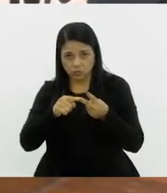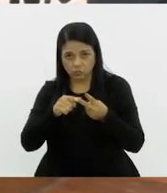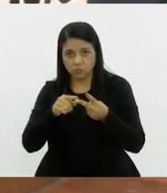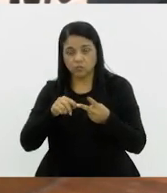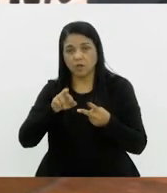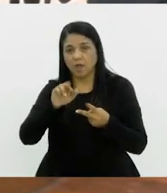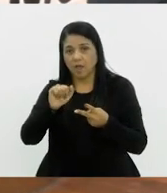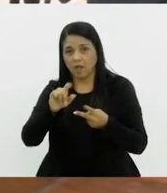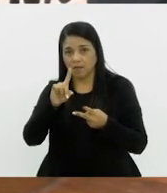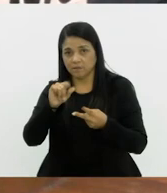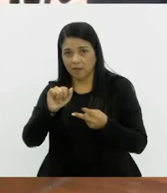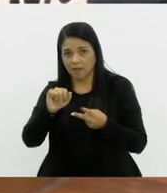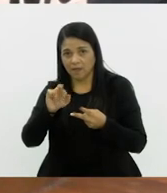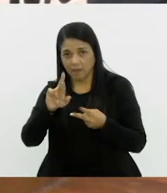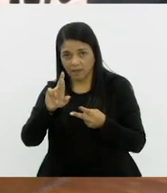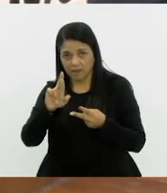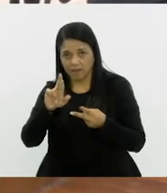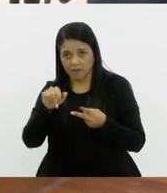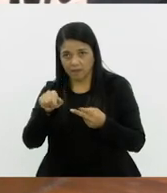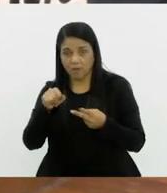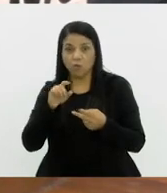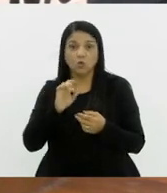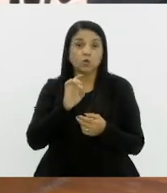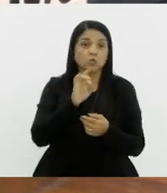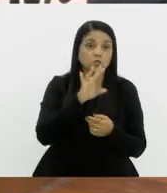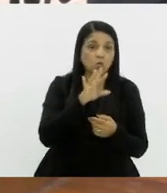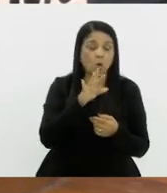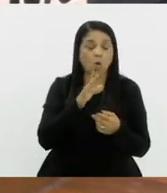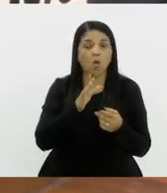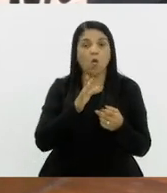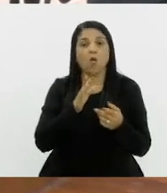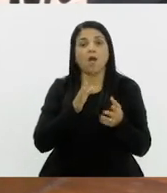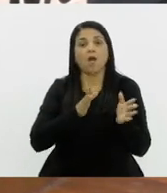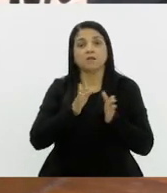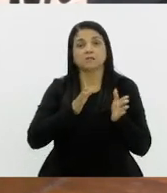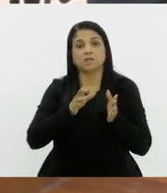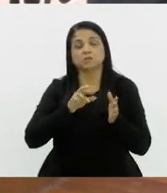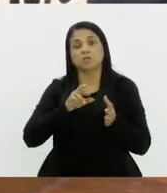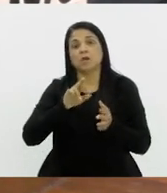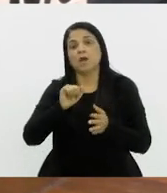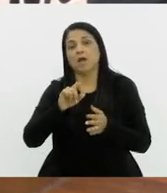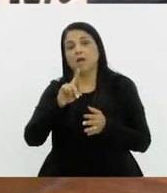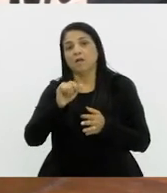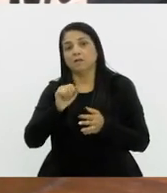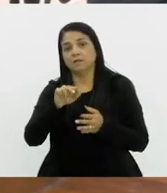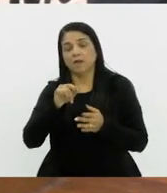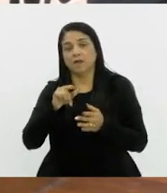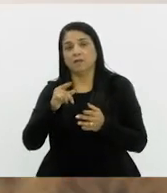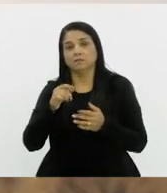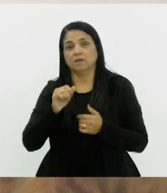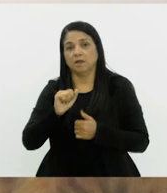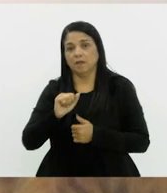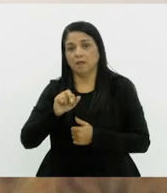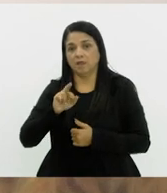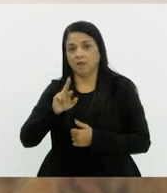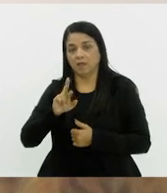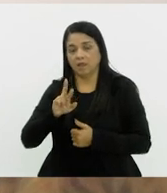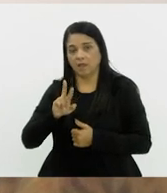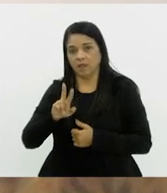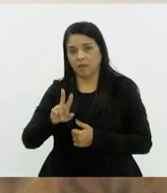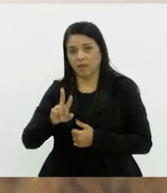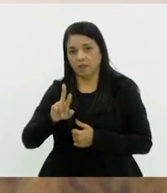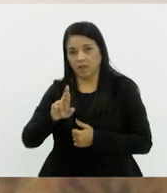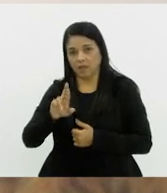aqui no estado do Rio? Ou só tem acesso aos seus próprios radares da aeronáutica? Não, todos os radares que são